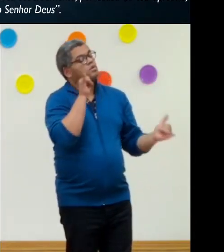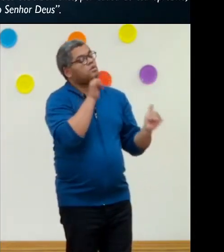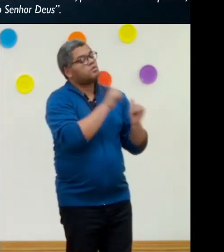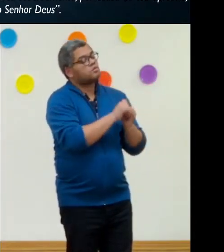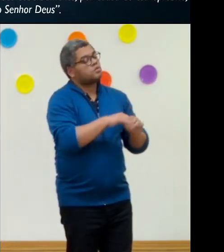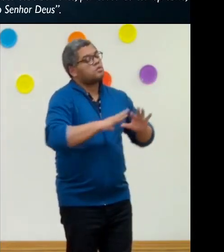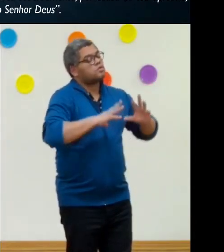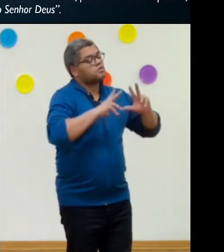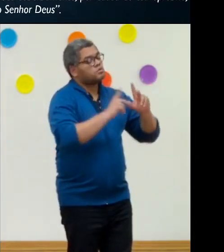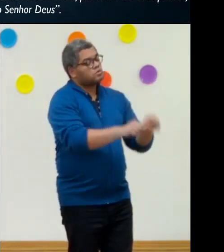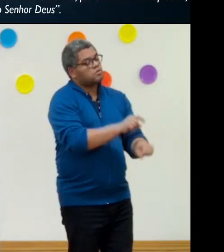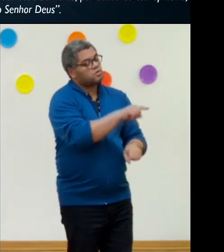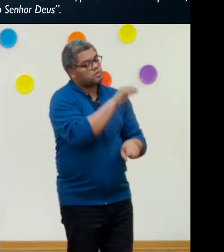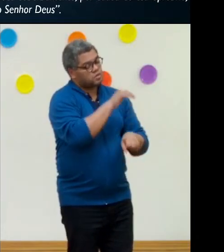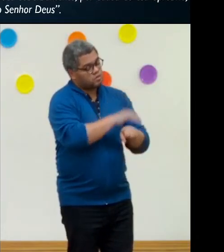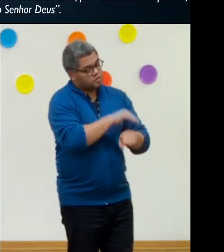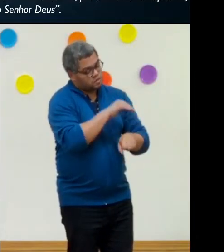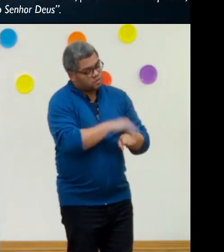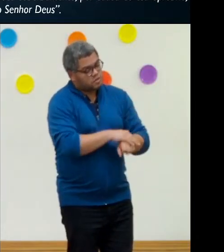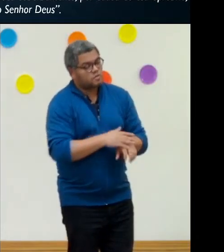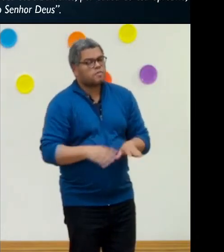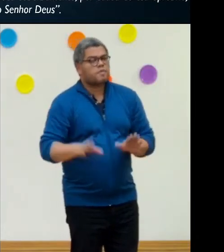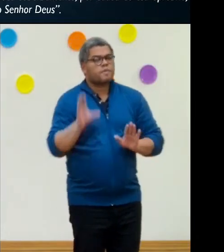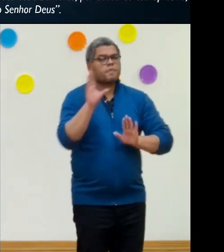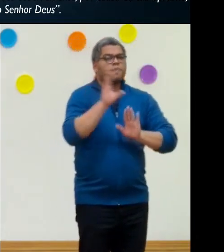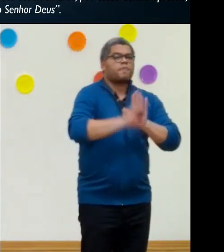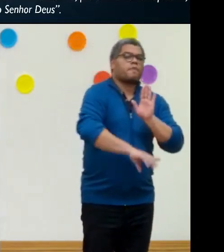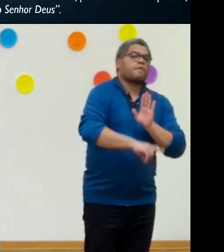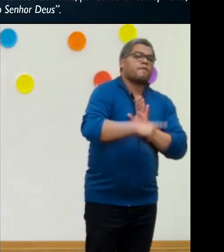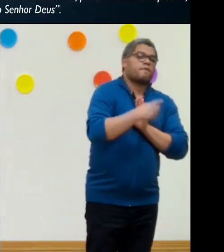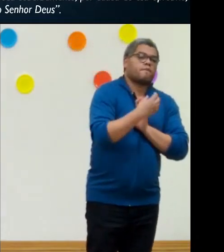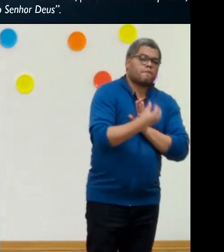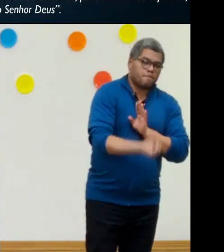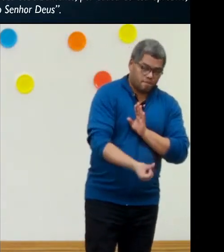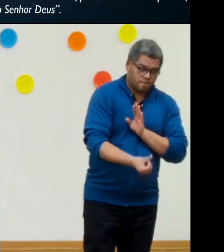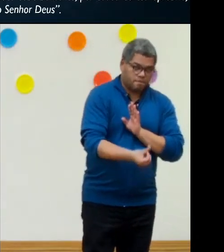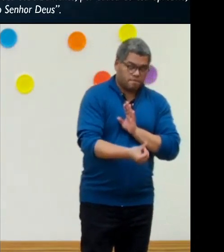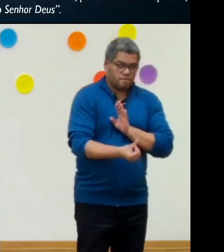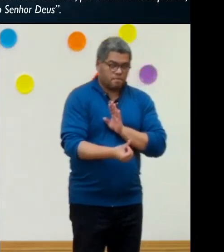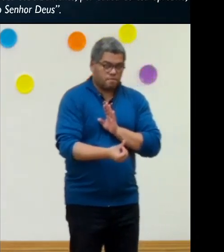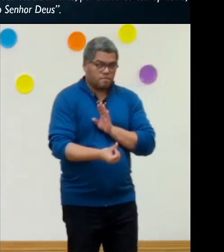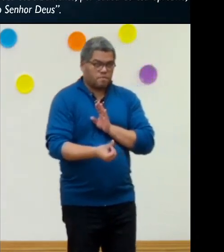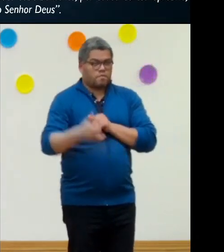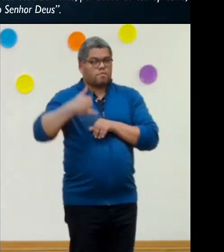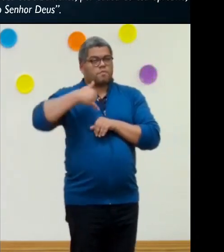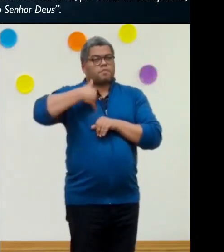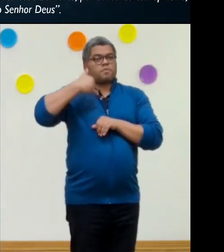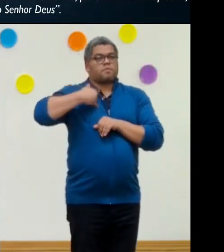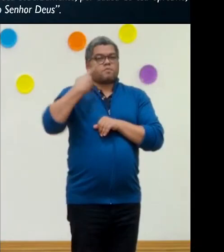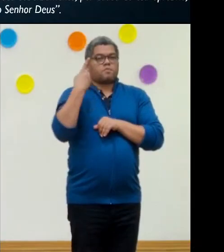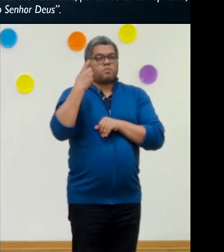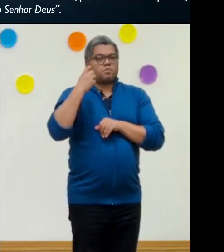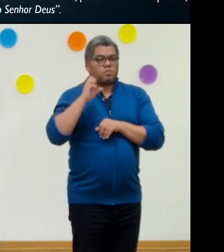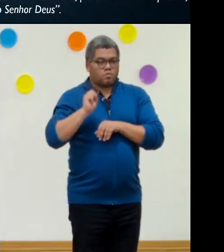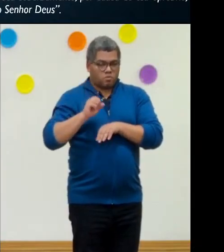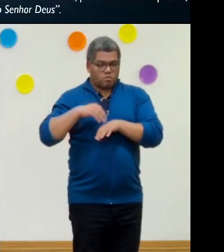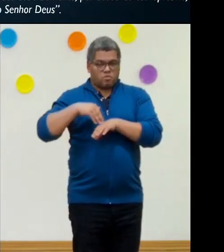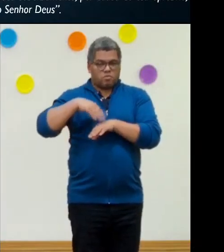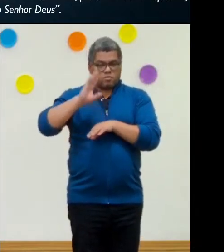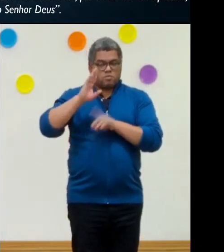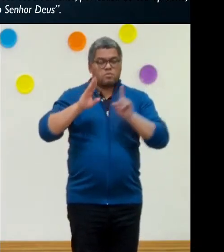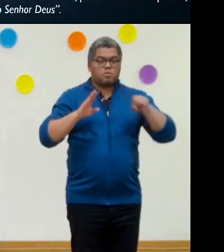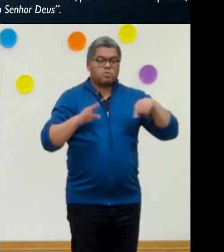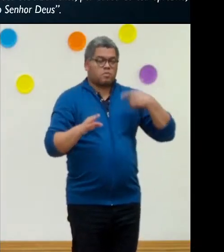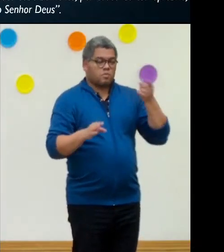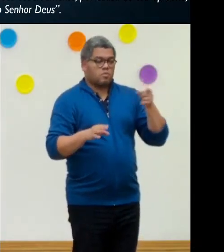fizeste, diz o Senhor Deus. O capítulo 16 de Ezequiel é para maiores de 18 anos. Depois você marca aí para você